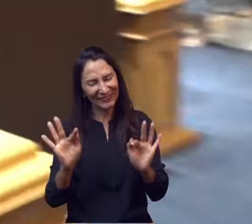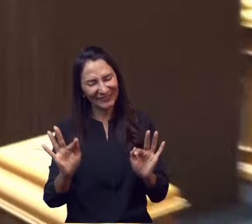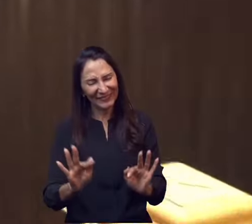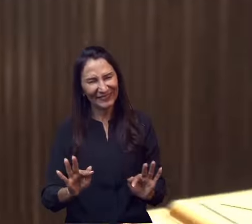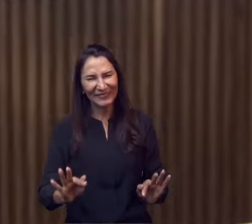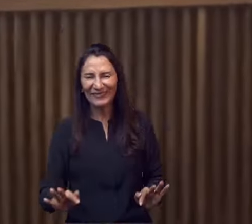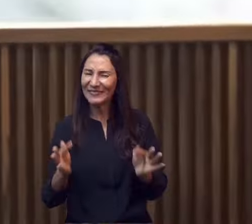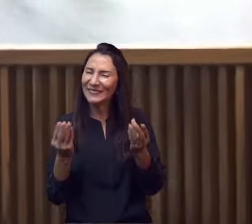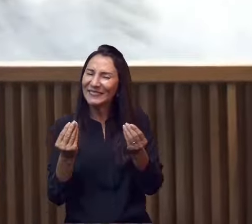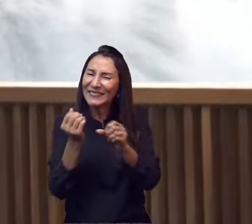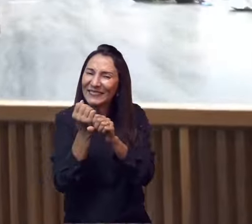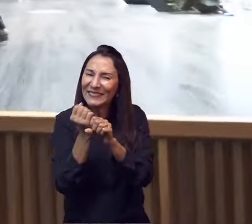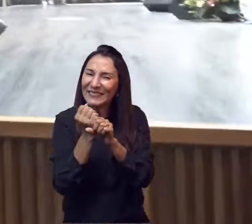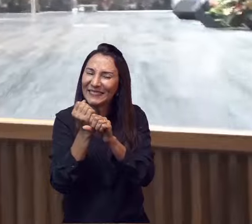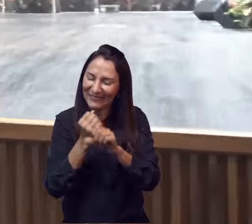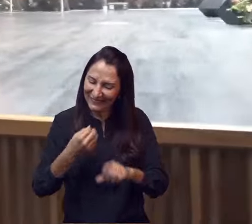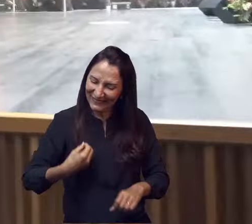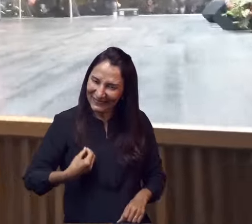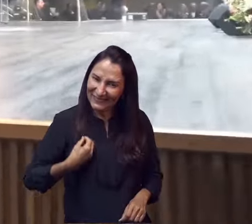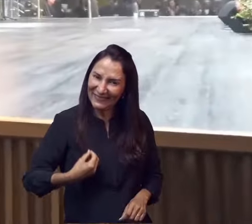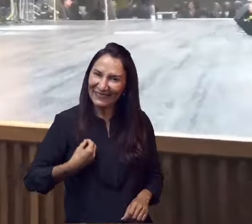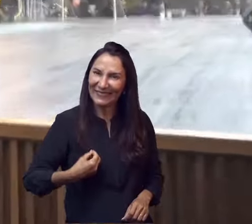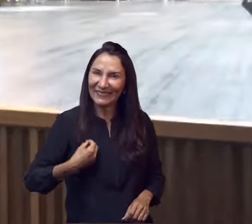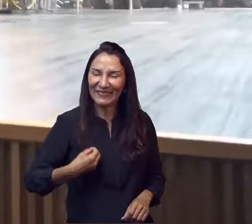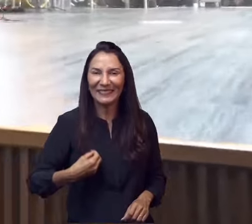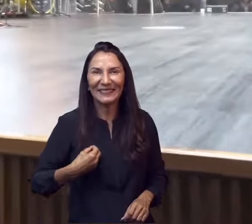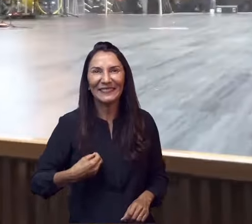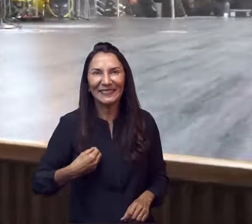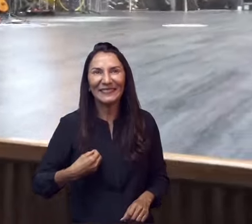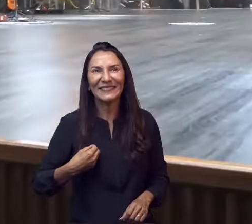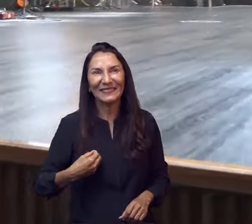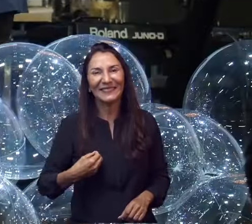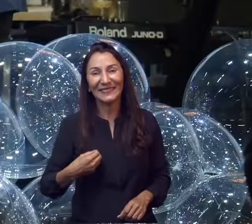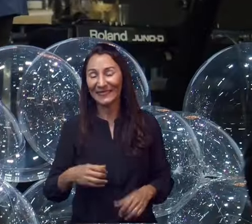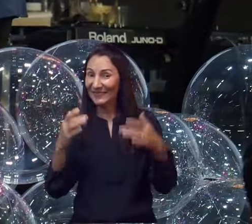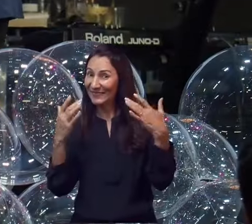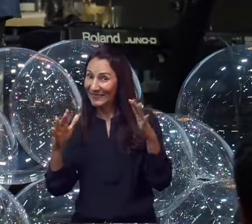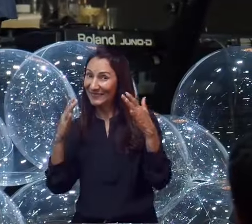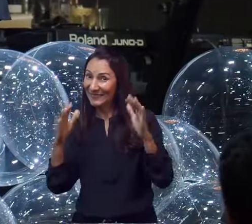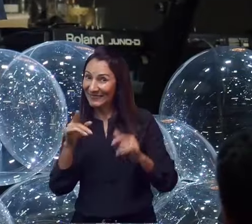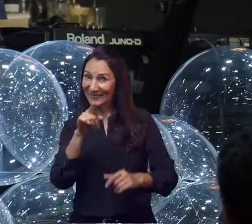felicidades muitos anos de vida repórter